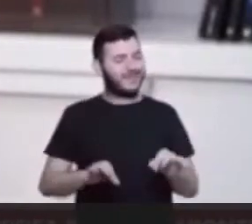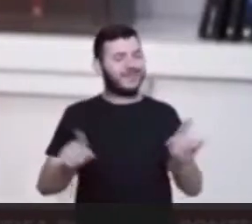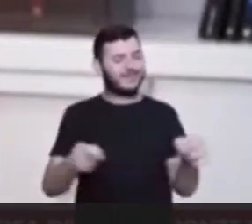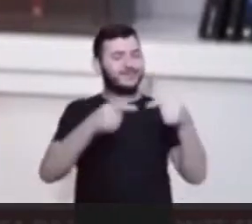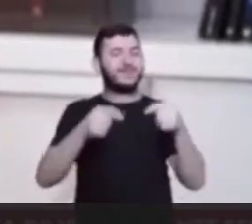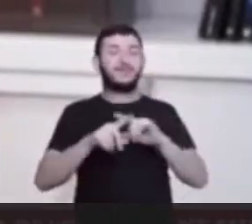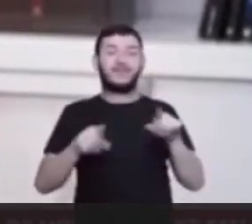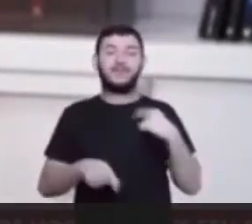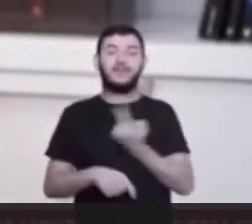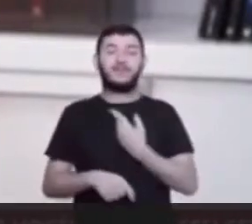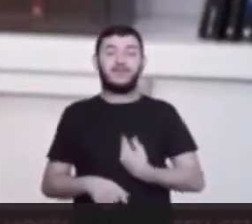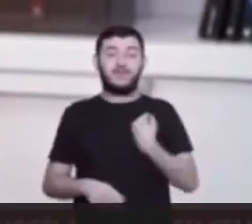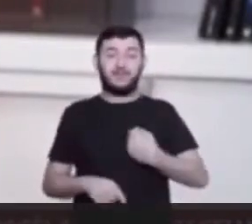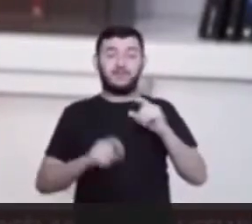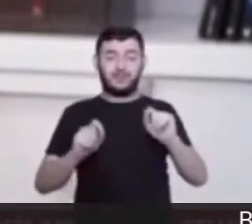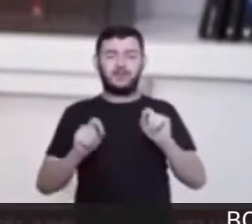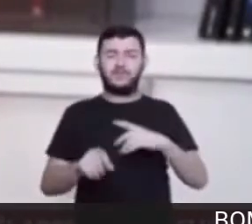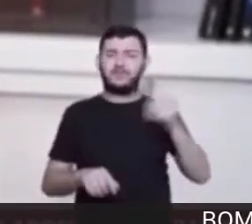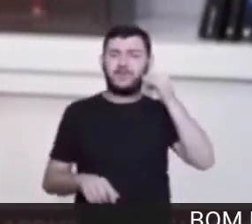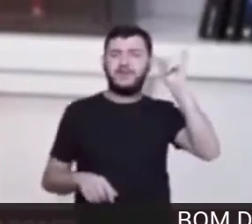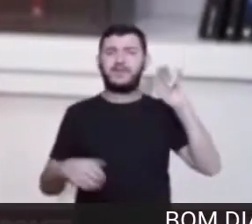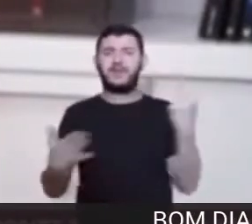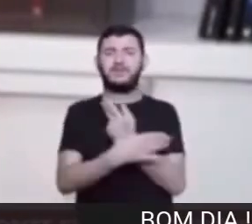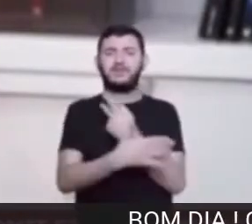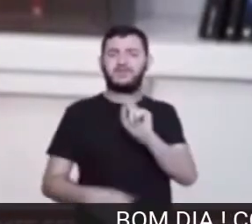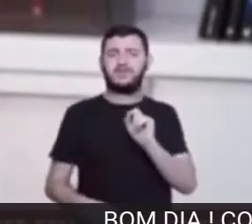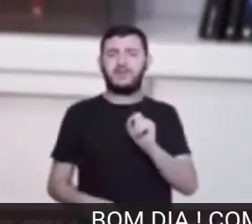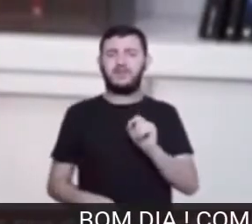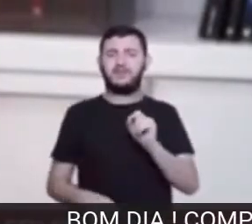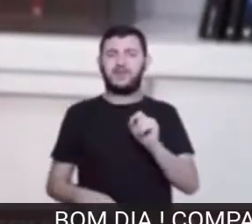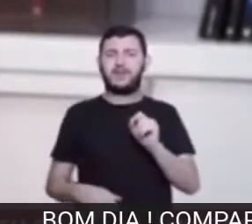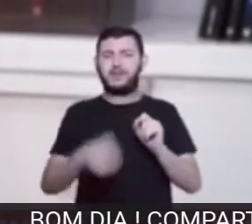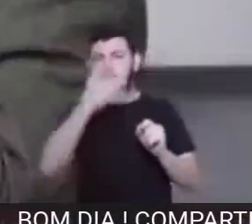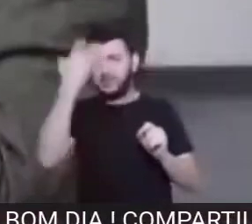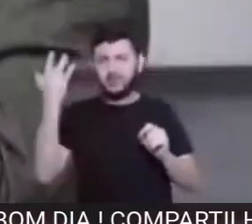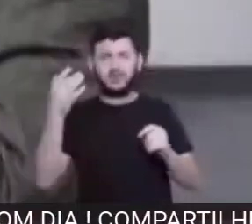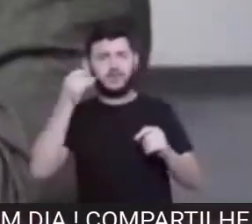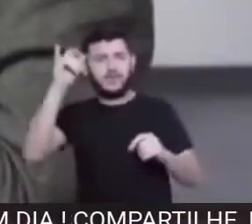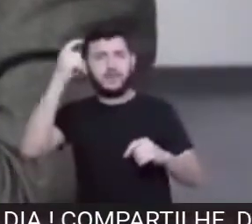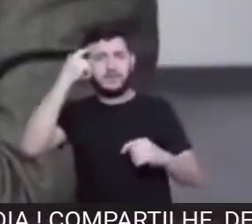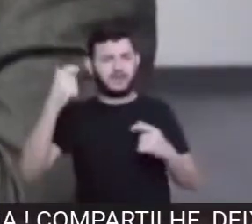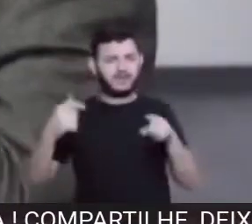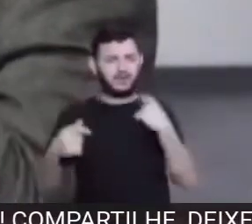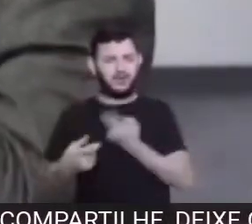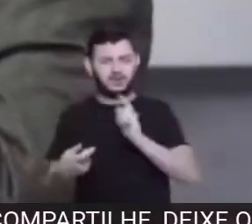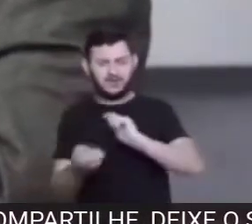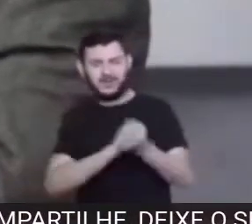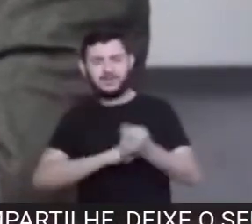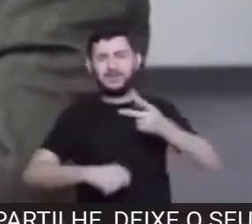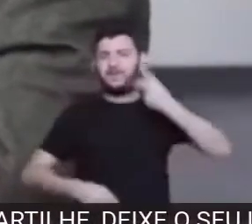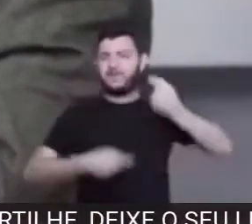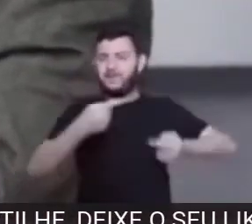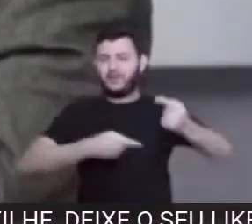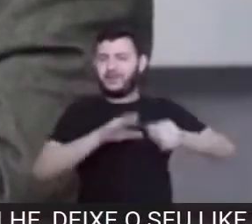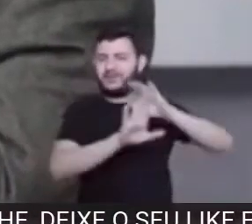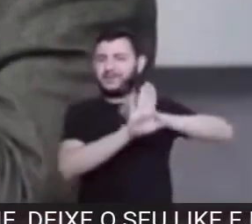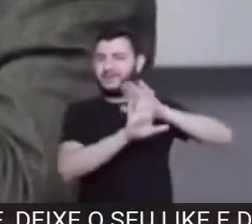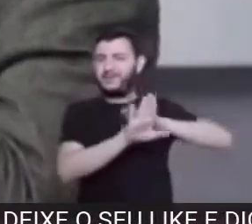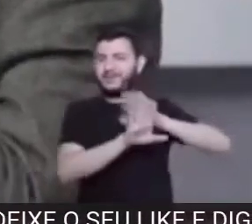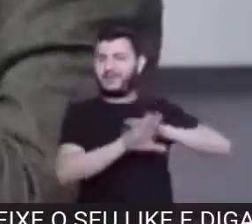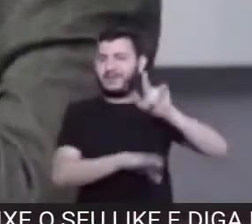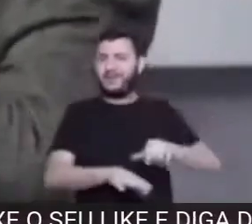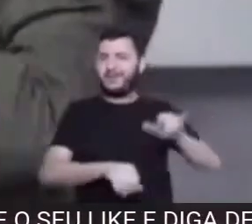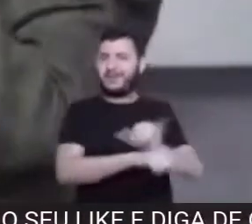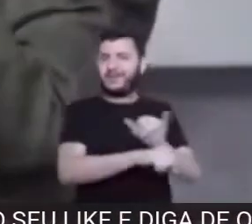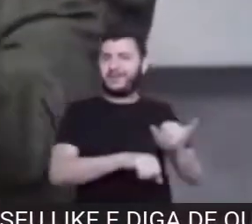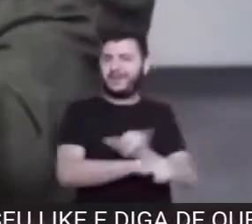deles acharem que a gente está politizando isso. Mas não seria, por exemplo, interessante se houvesse assim, o senhor sozinho, mas